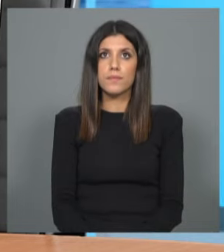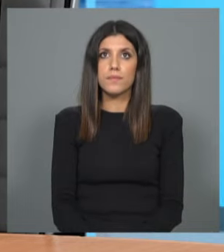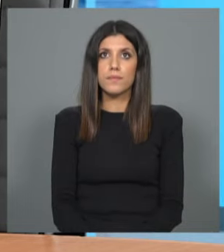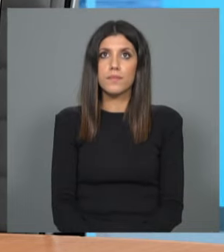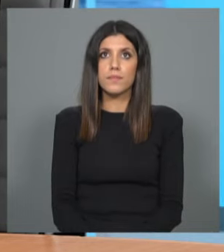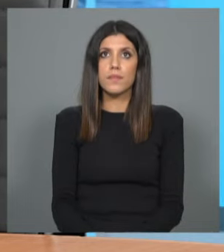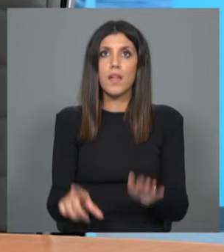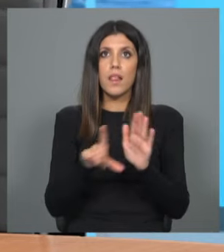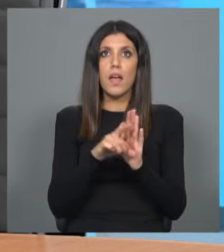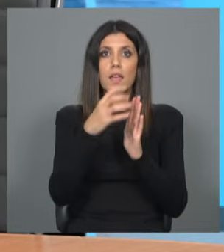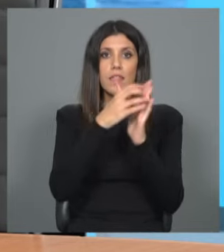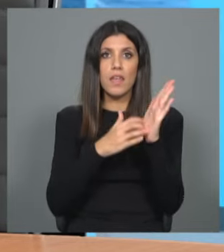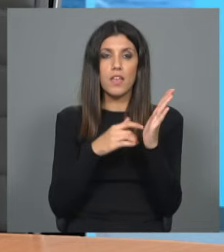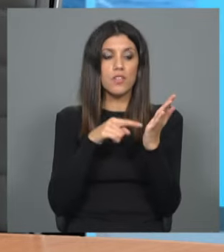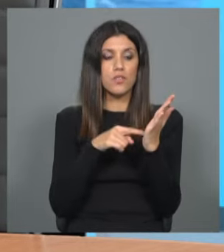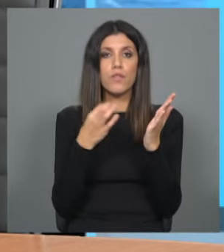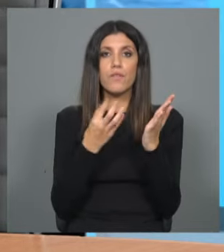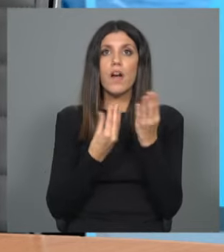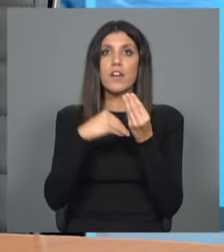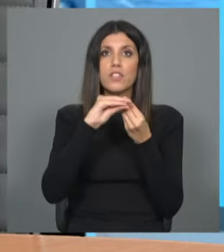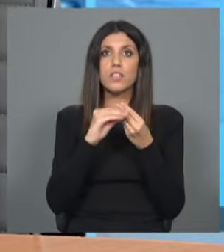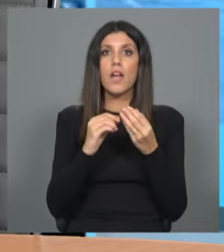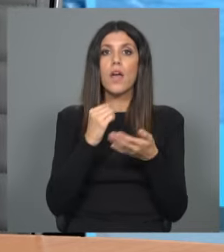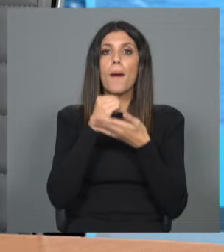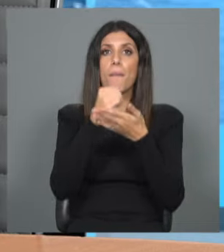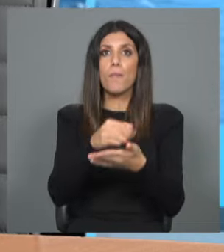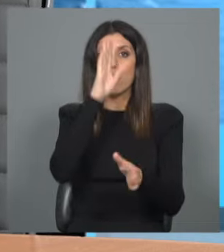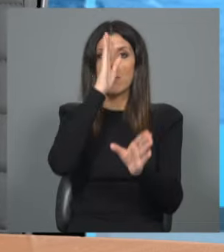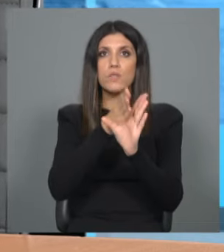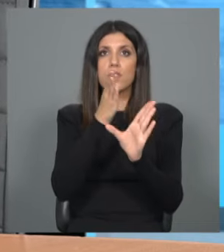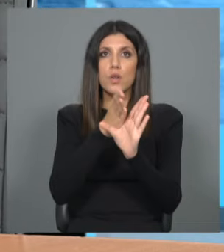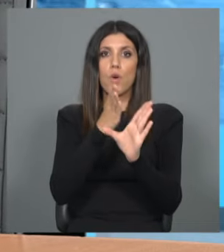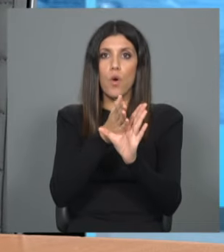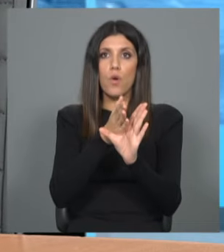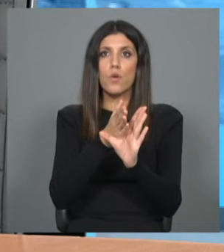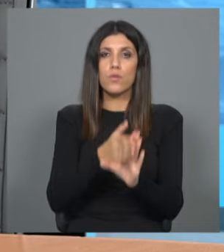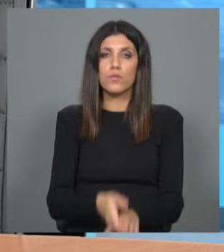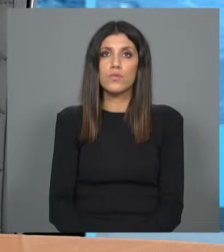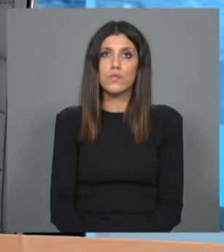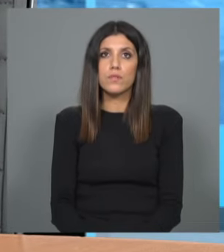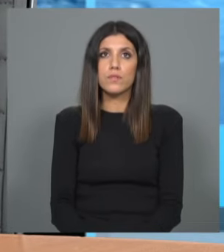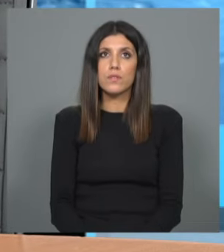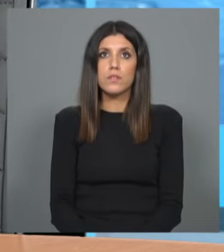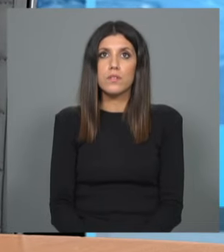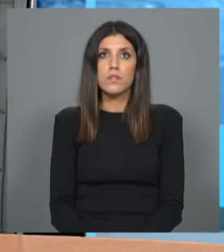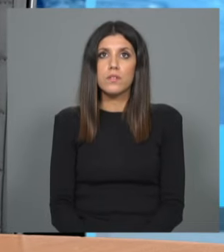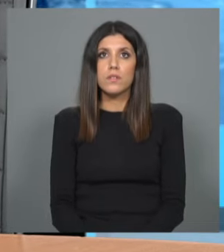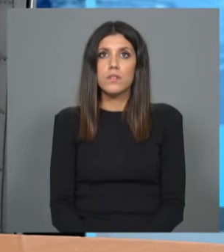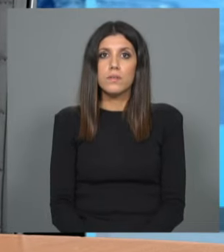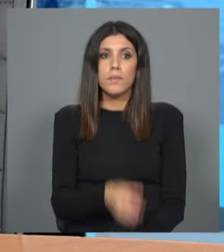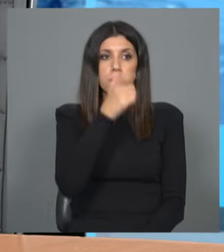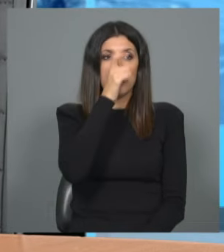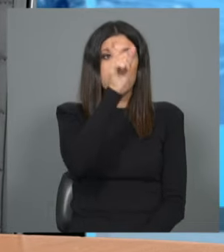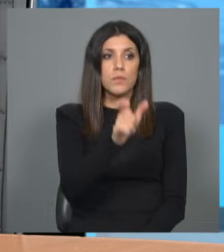lei, foi acrescentado o apoio psicológico por parte do psicólogo clínico para o doente que pede a